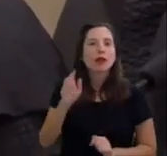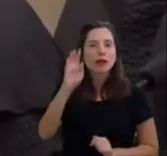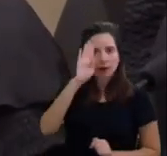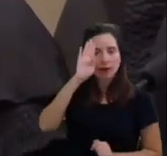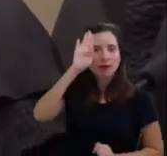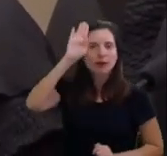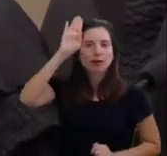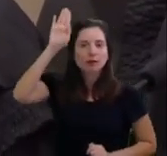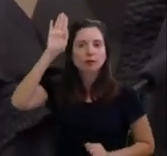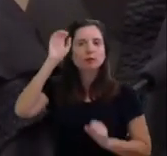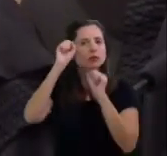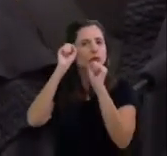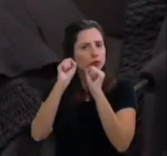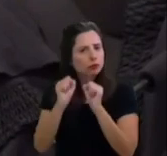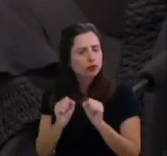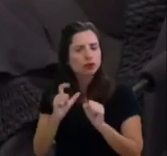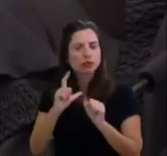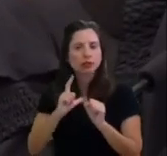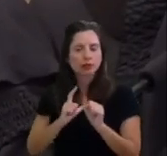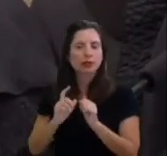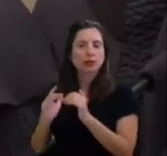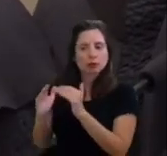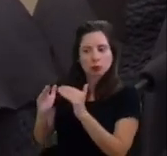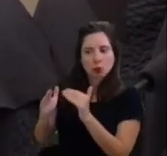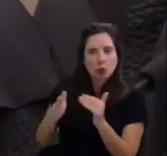ter, eventualmente, uma destinação ou